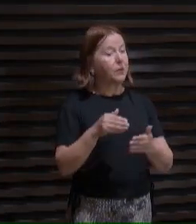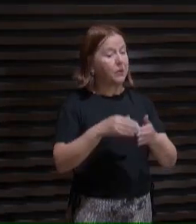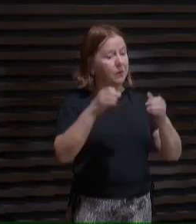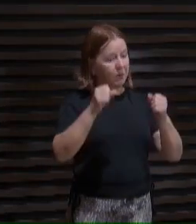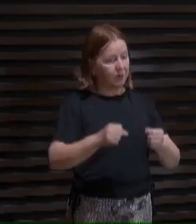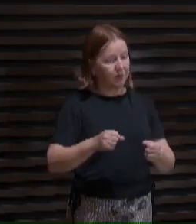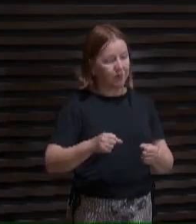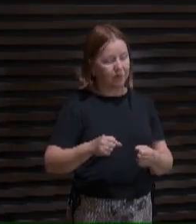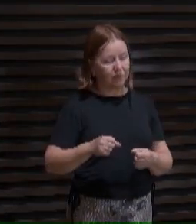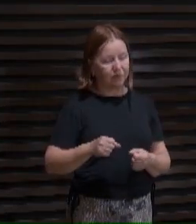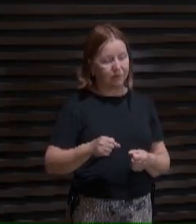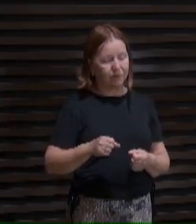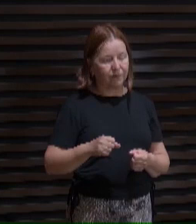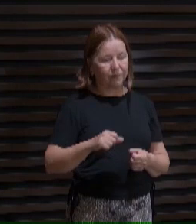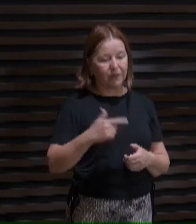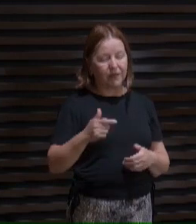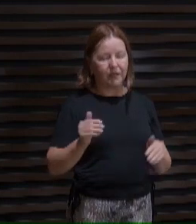infinito.